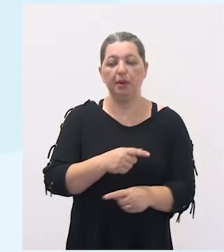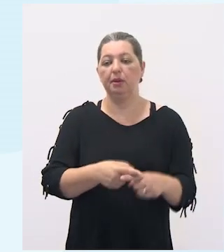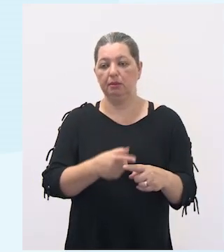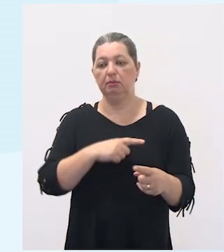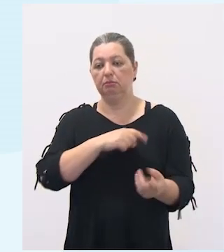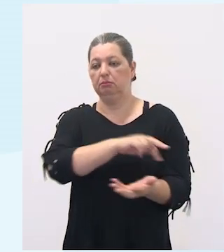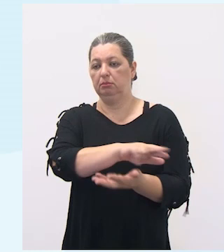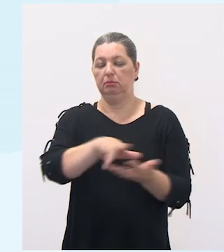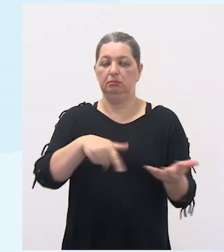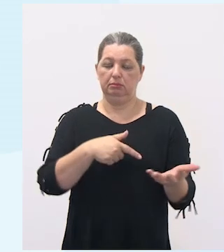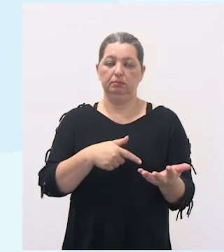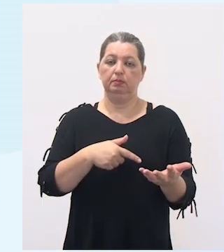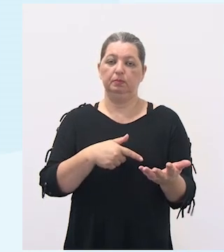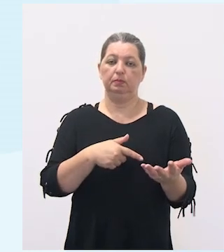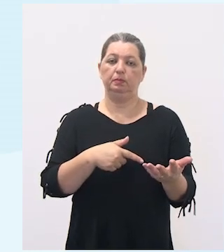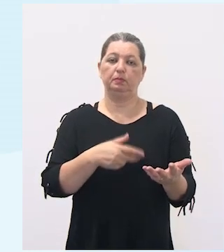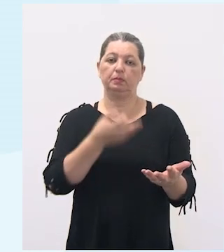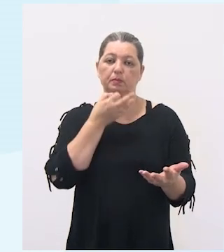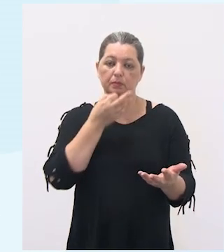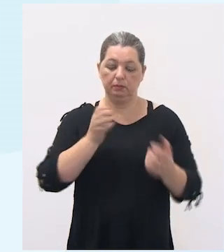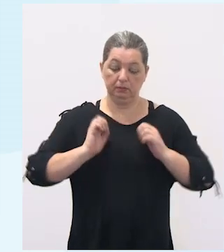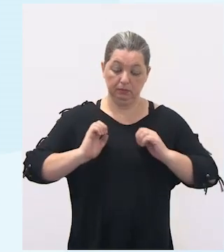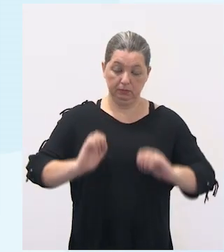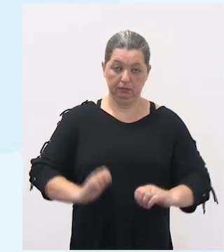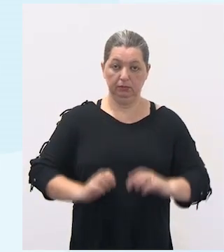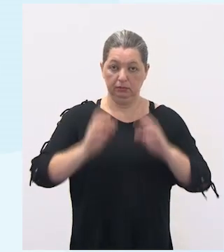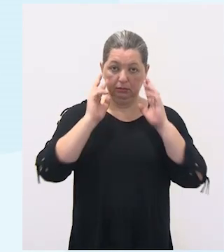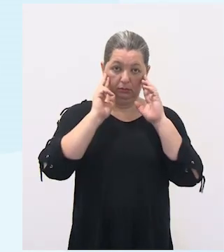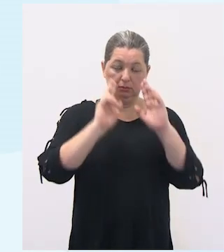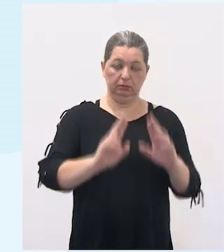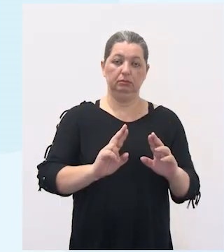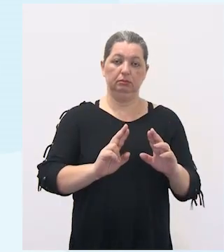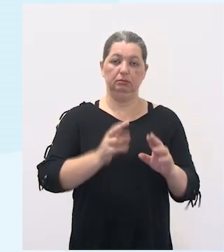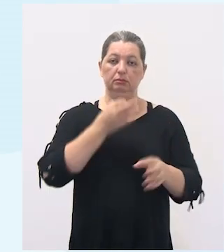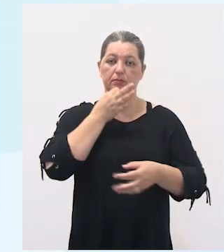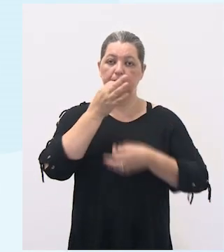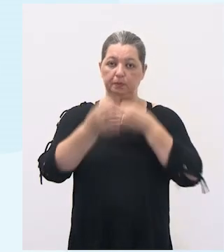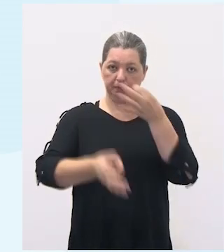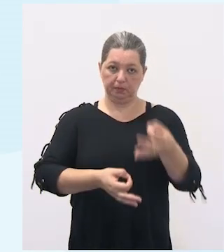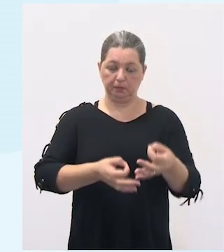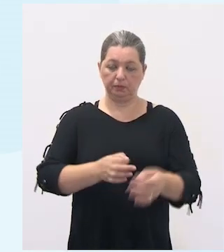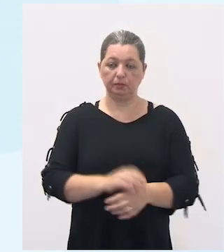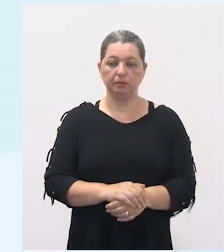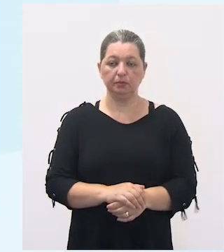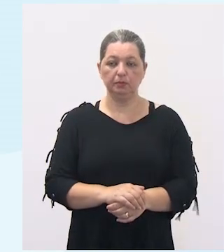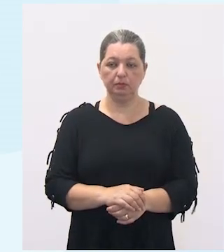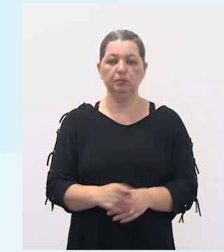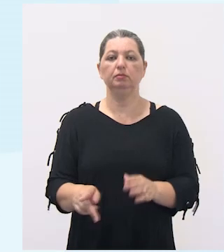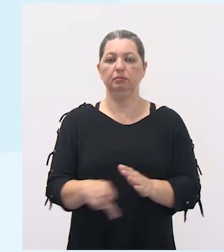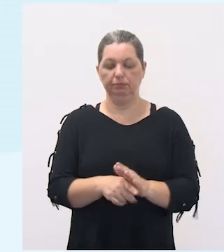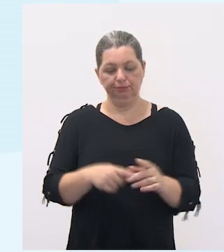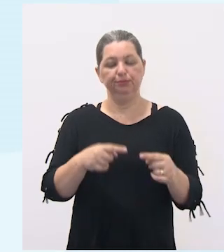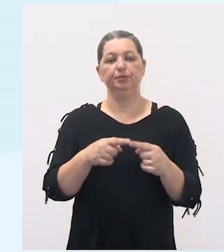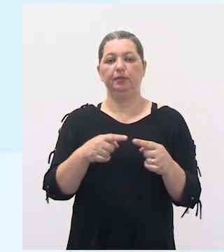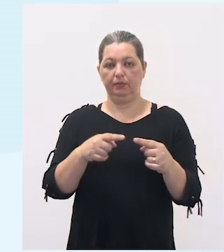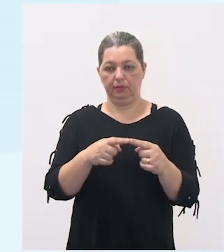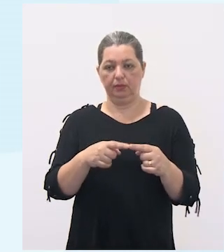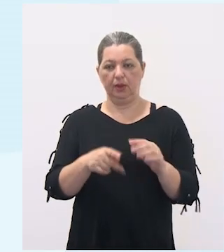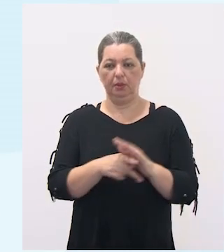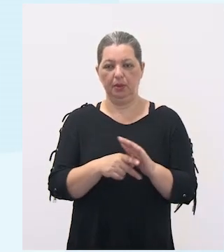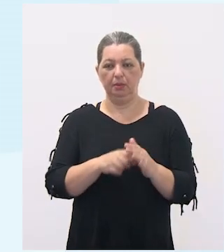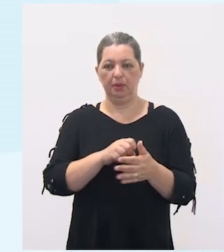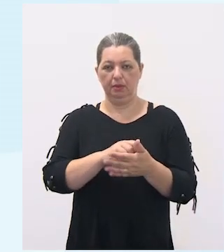posicionar de forma crítica e fundamental, ética e respeitosa frente a fatos e opiniões. Conversa com a matriz de referência do